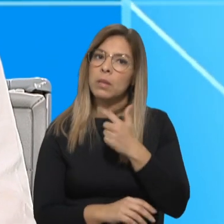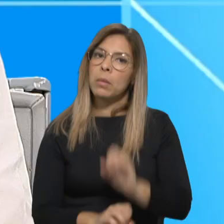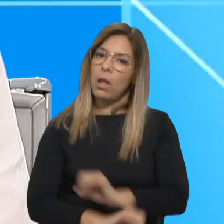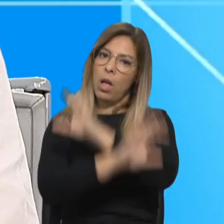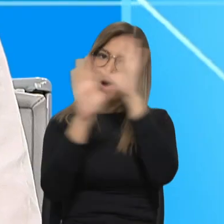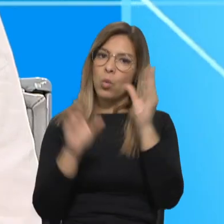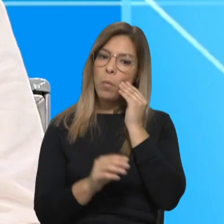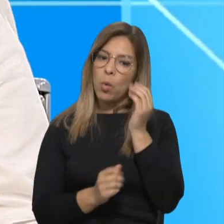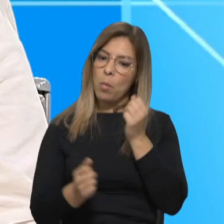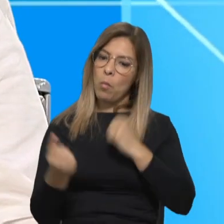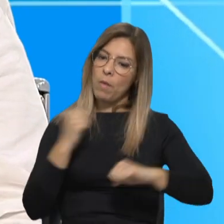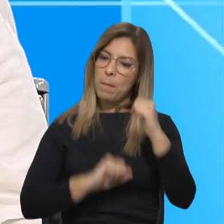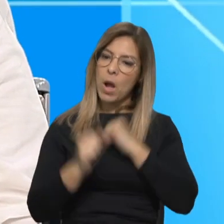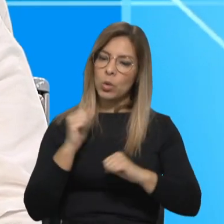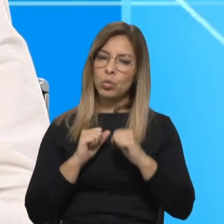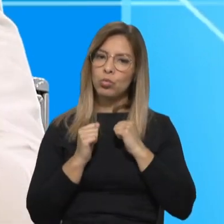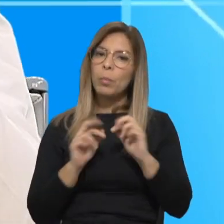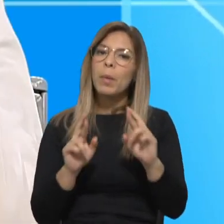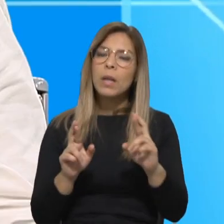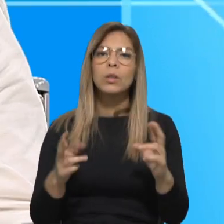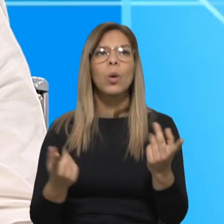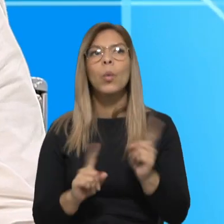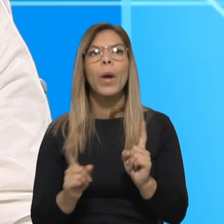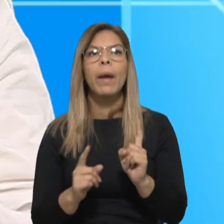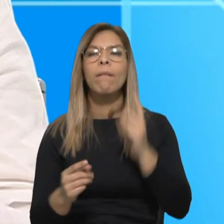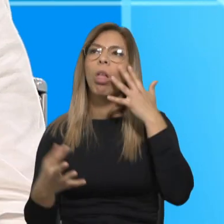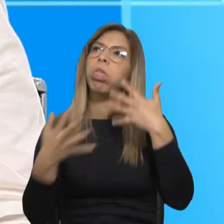dinamismos da esperança. Portanto, a esperança não é algo abstrato.